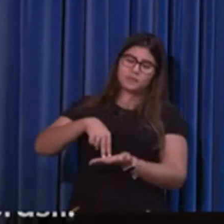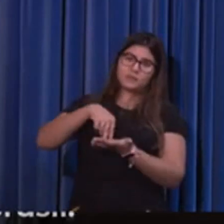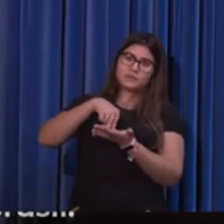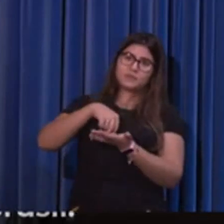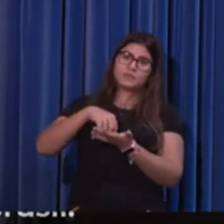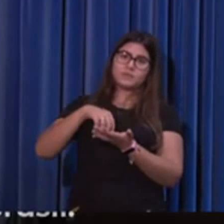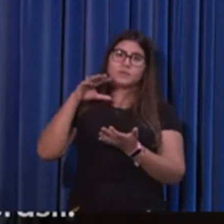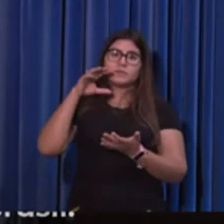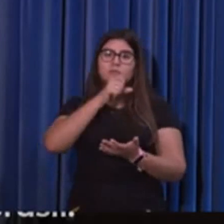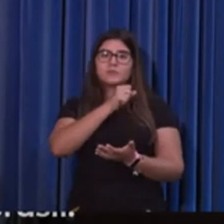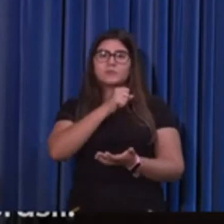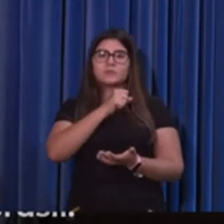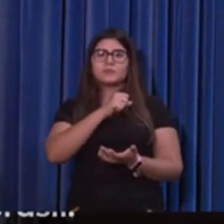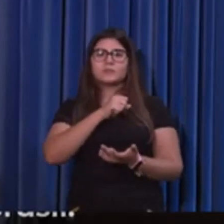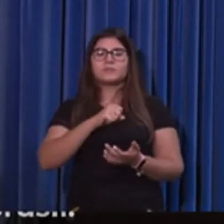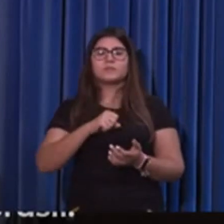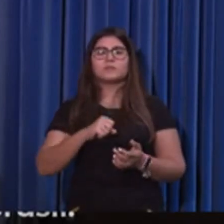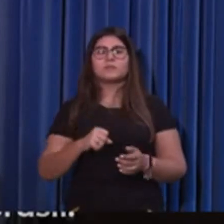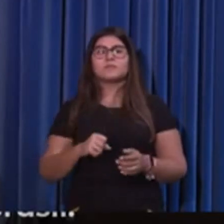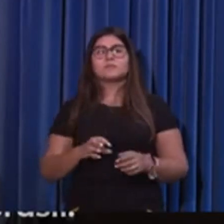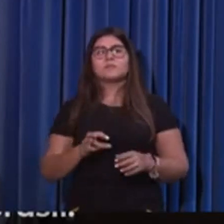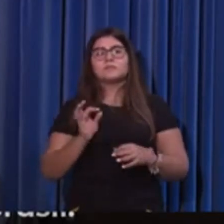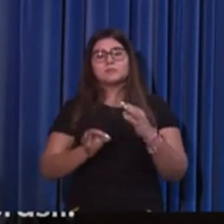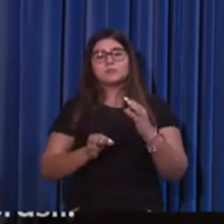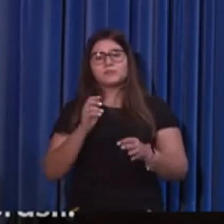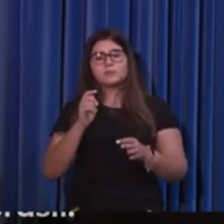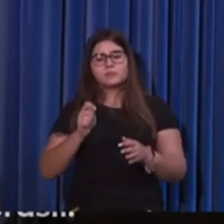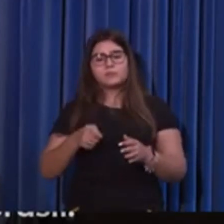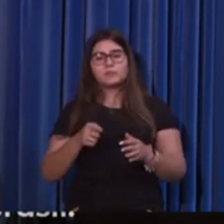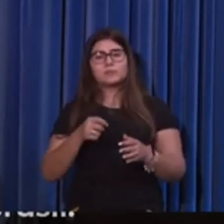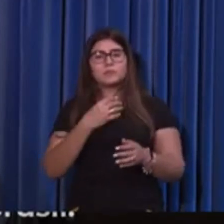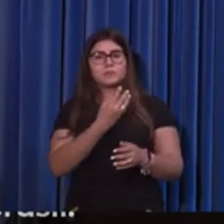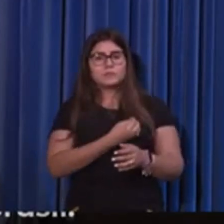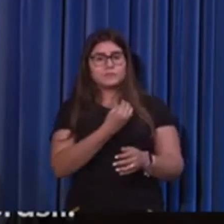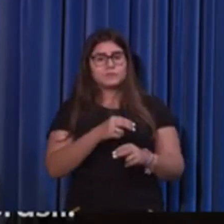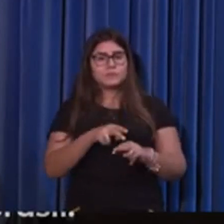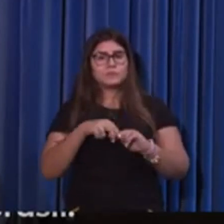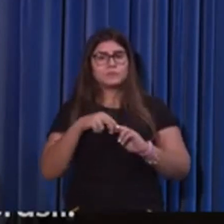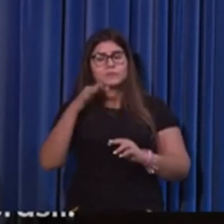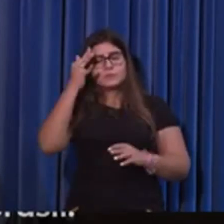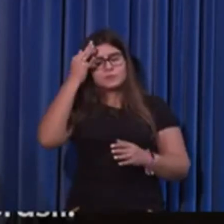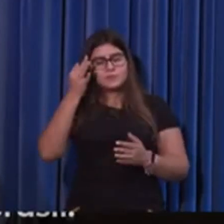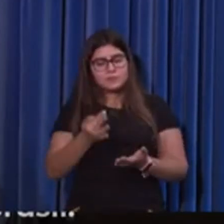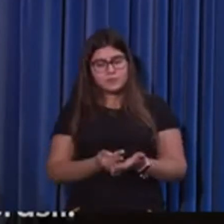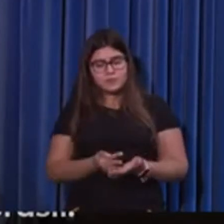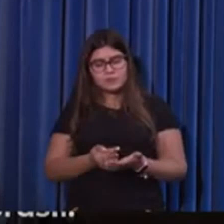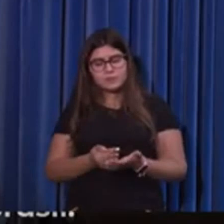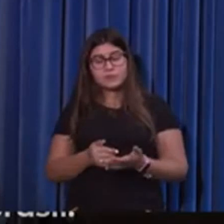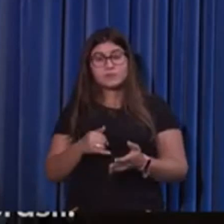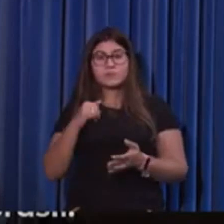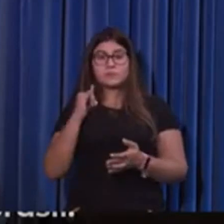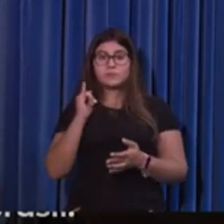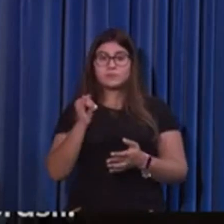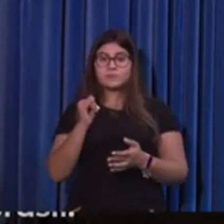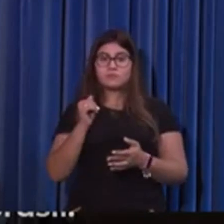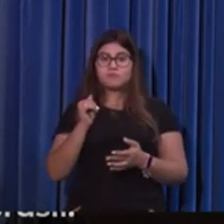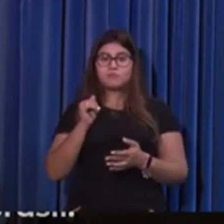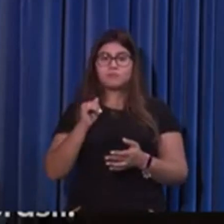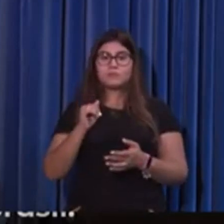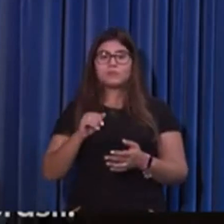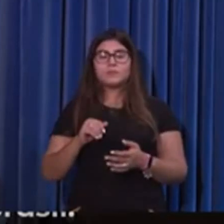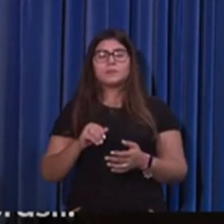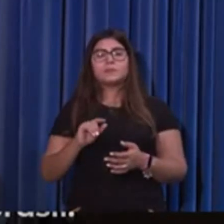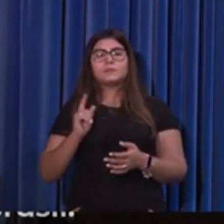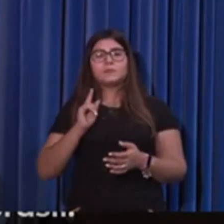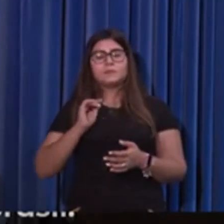tardará. Todavia o meu justo viverá pela fé, e se retroceder, nele não se compraz a minha